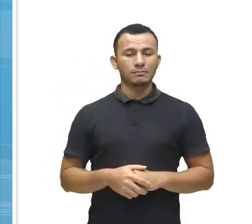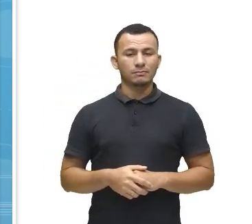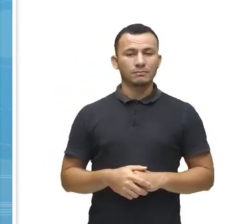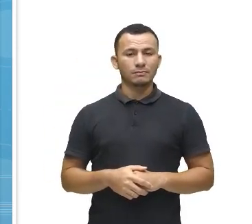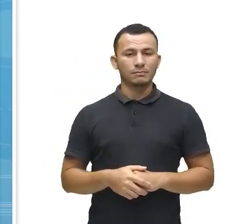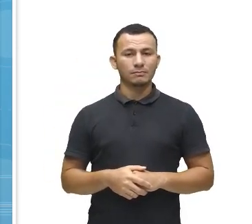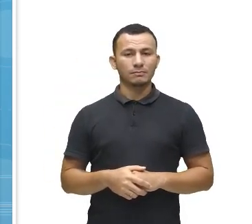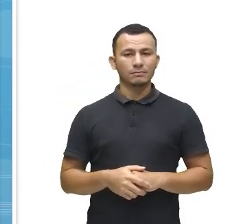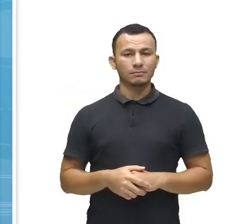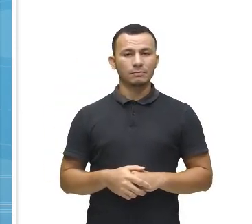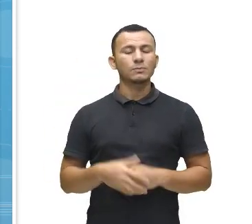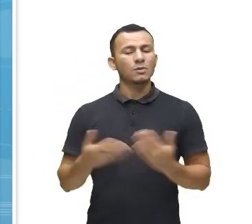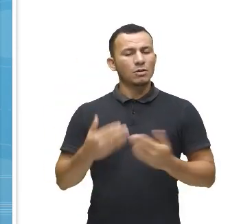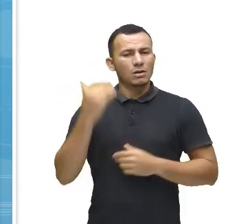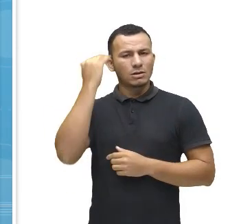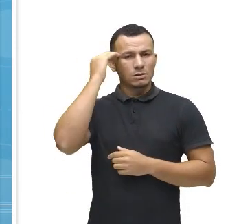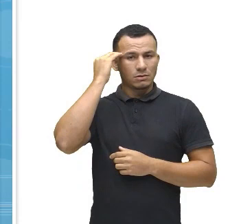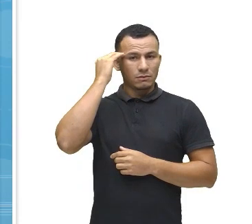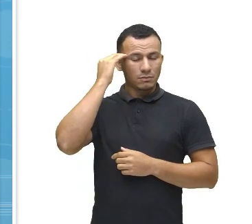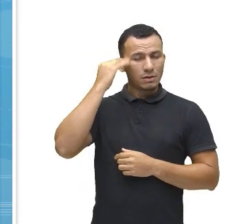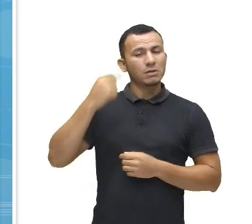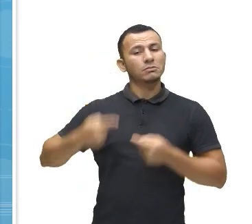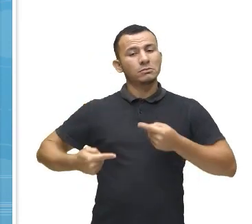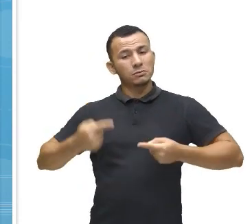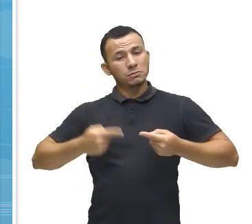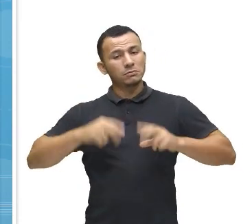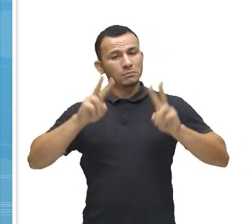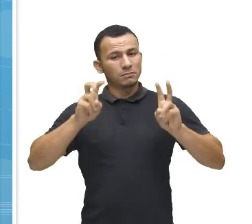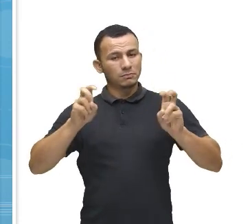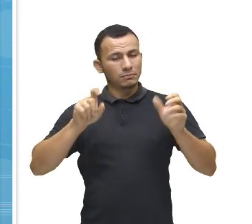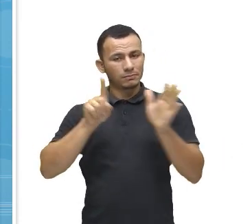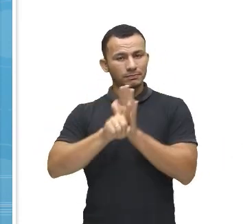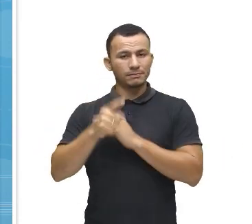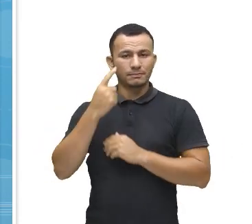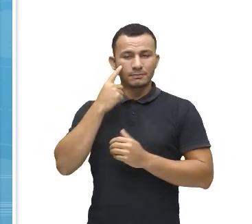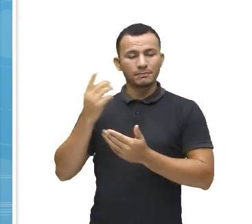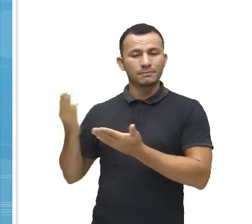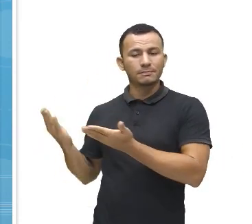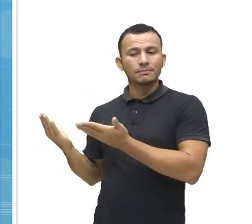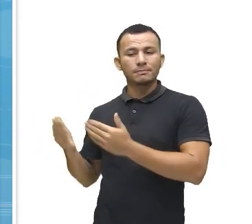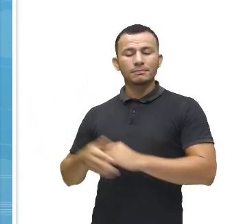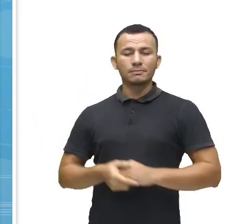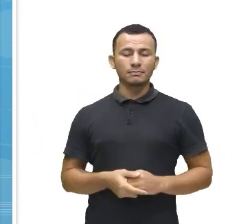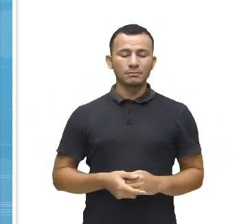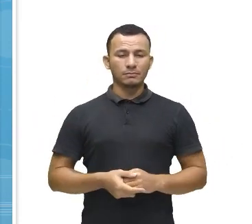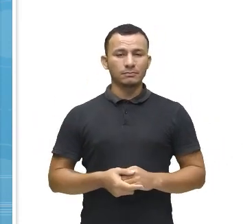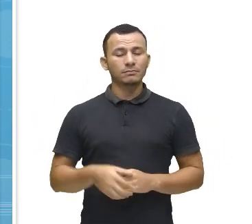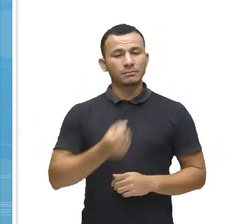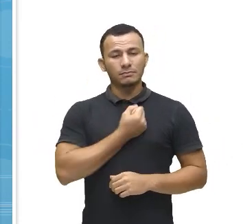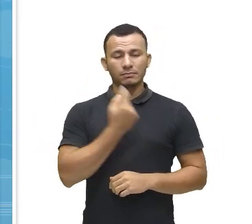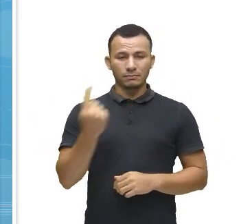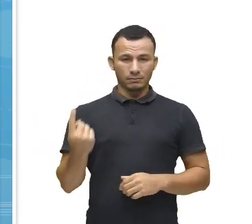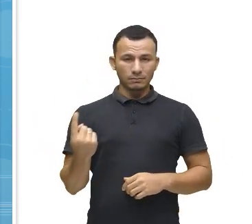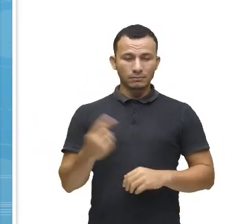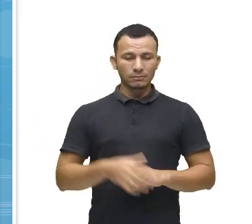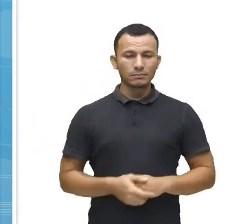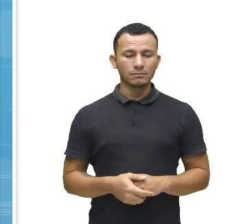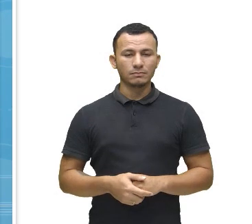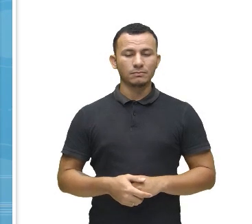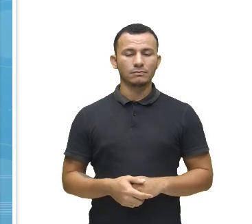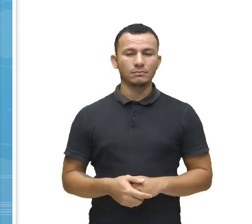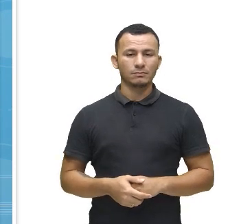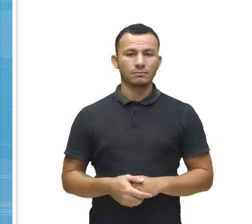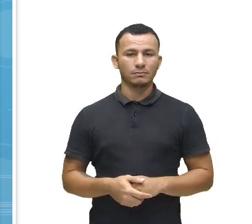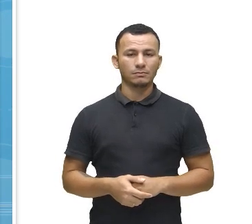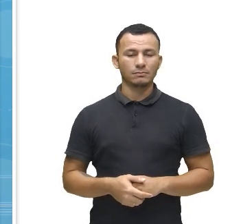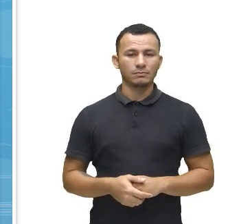questão. Vamos entender um pouco mais, vamos discutir sobre ela em tela. Resposta, a primeira questão, que basicamente era